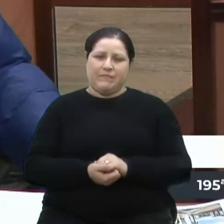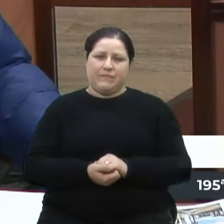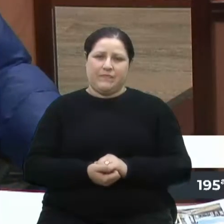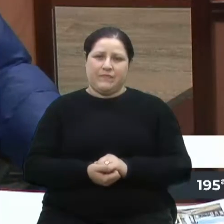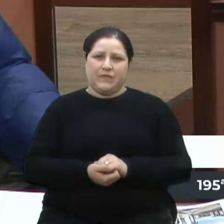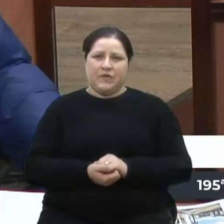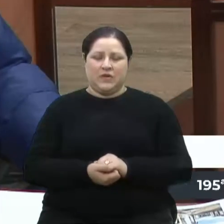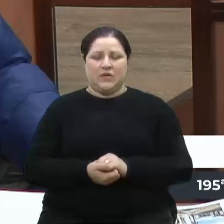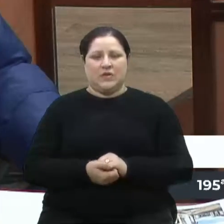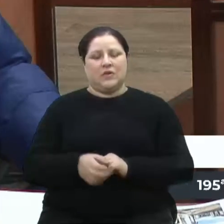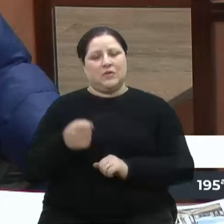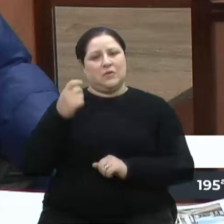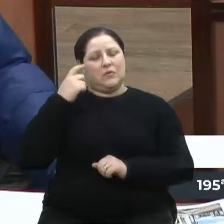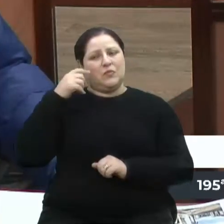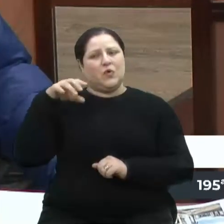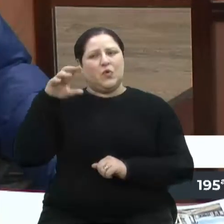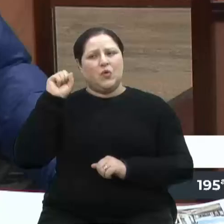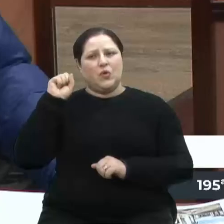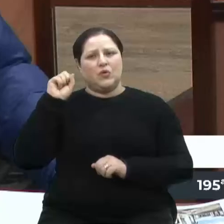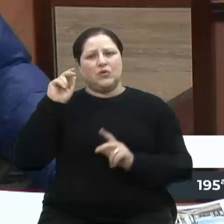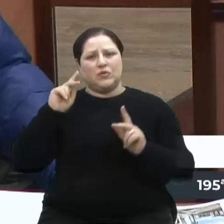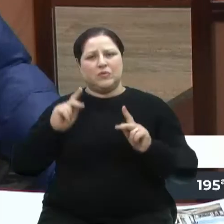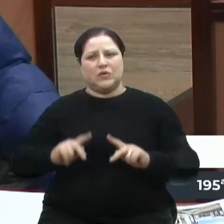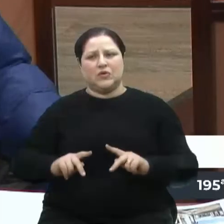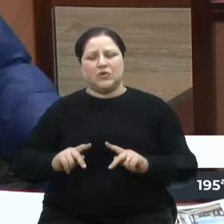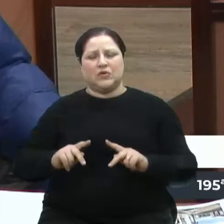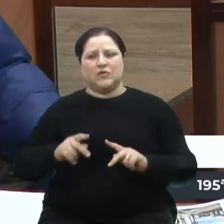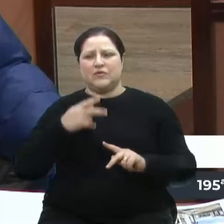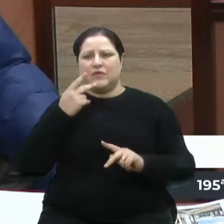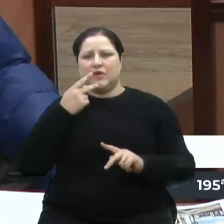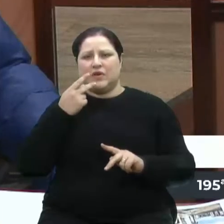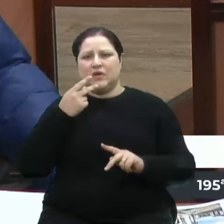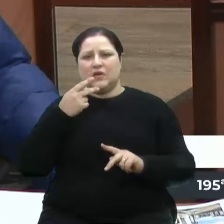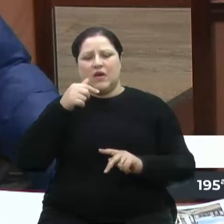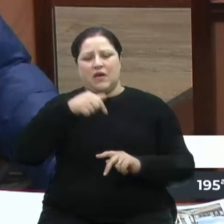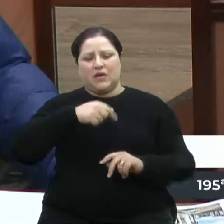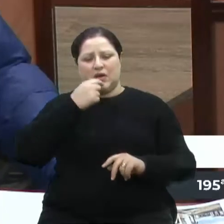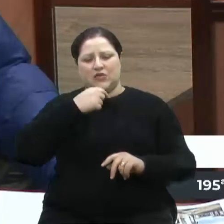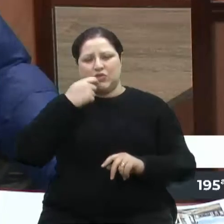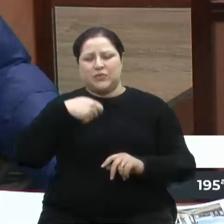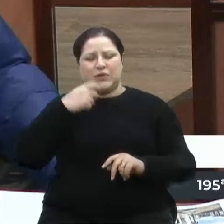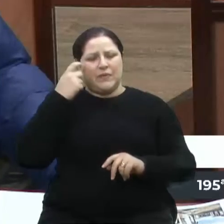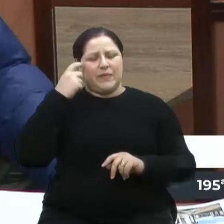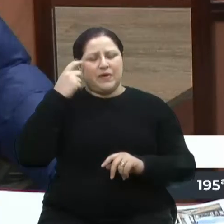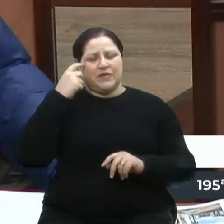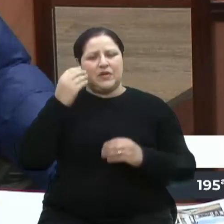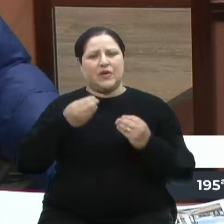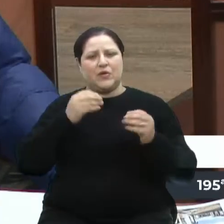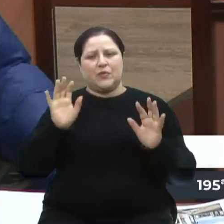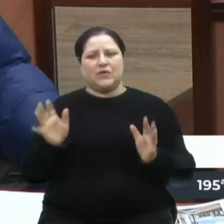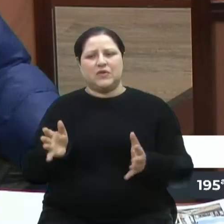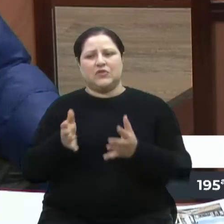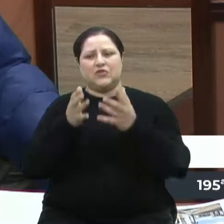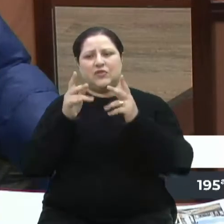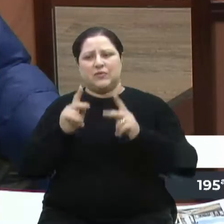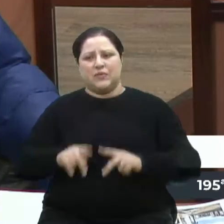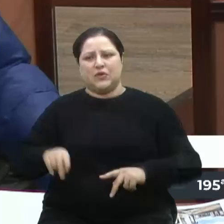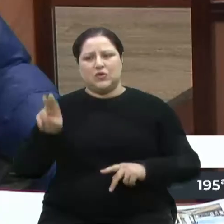transporte público, essa é a forma, né? A gente precisa baratear para que as pessoas possam usar, e é por